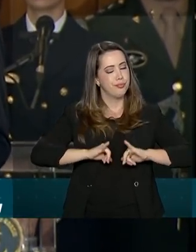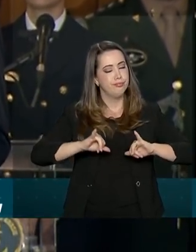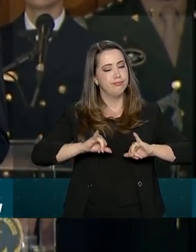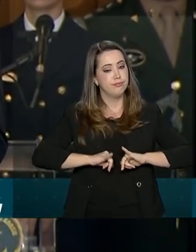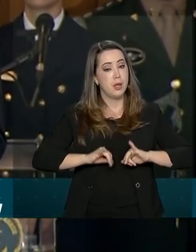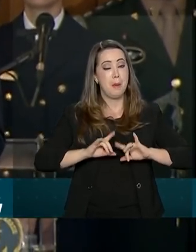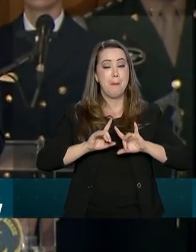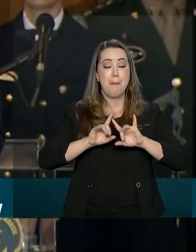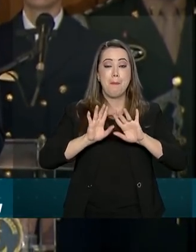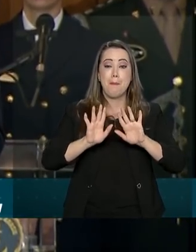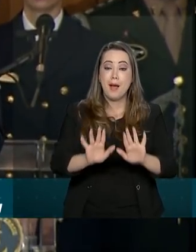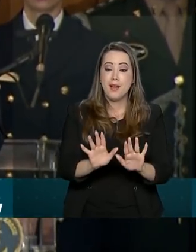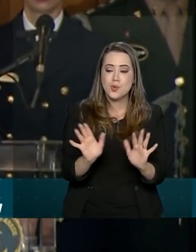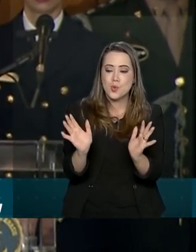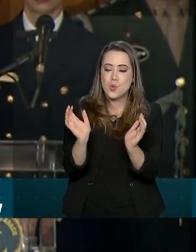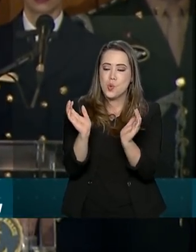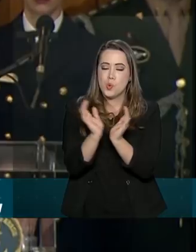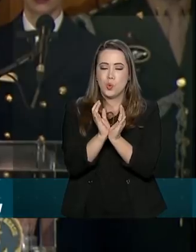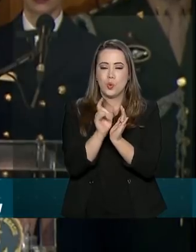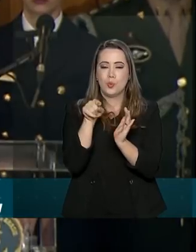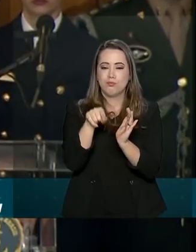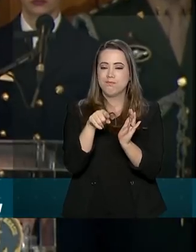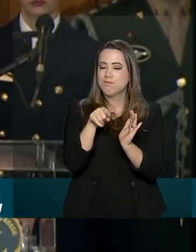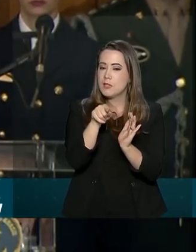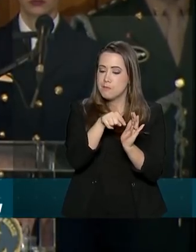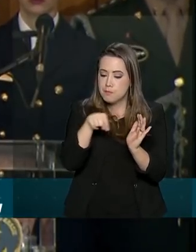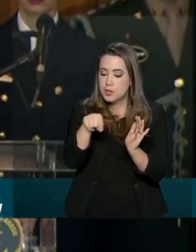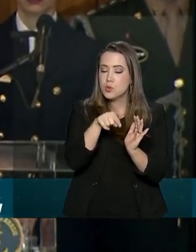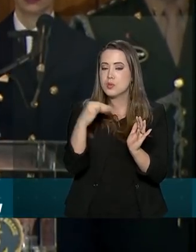nós temos, que são gente do povo,